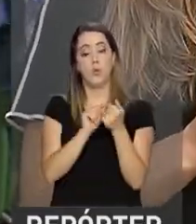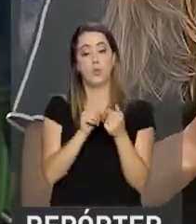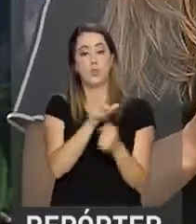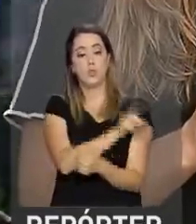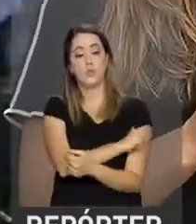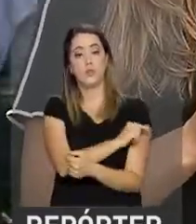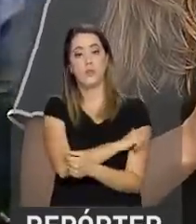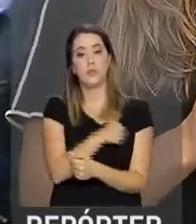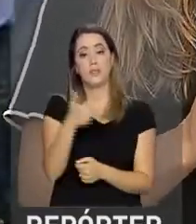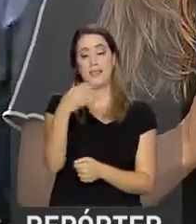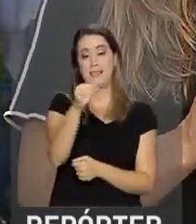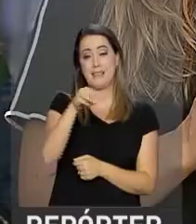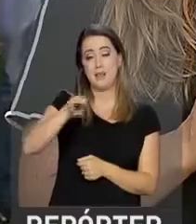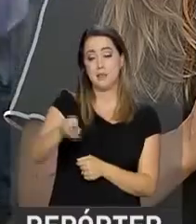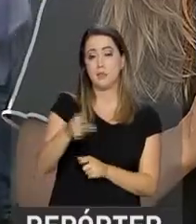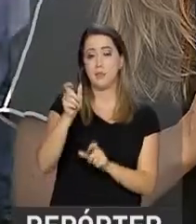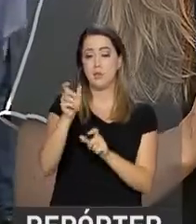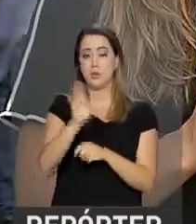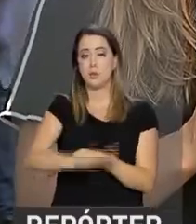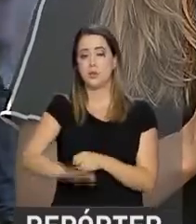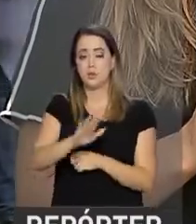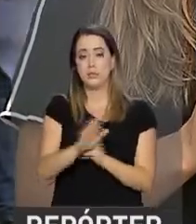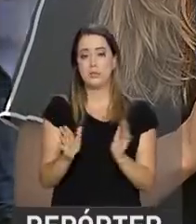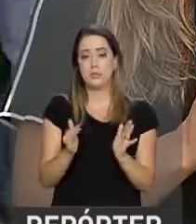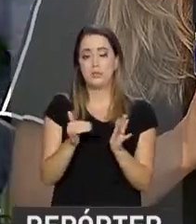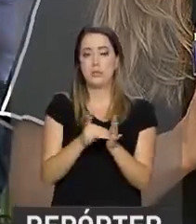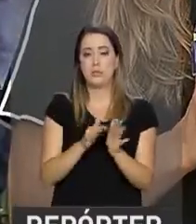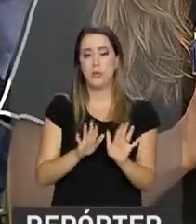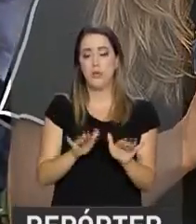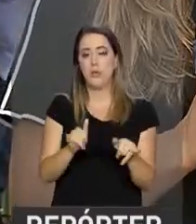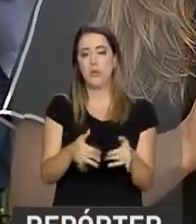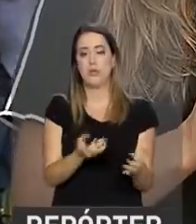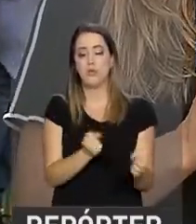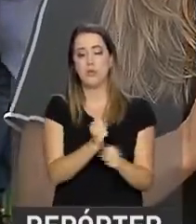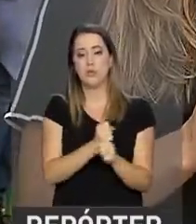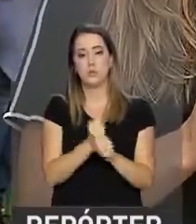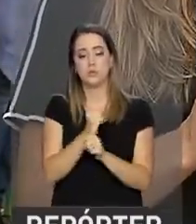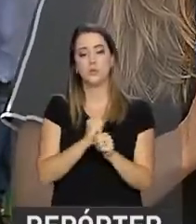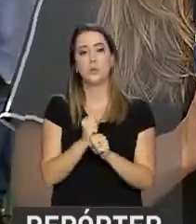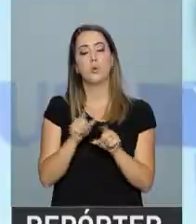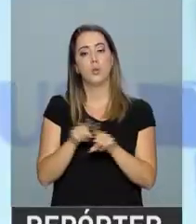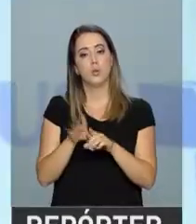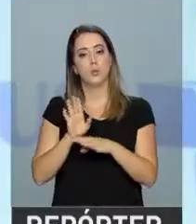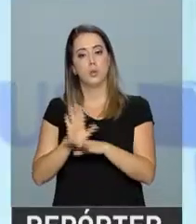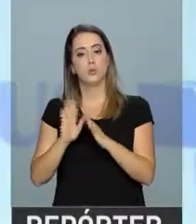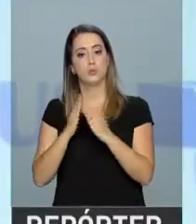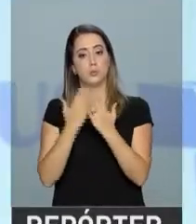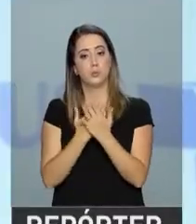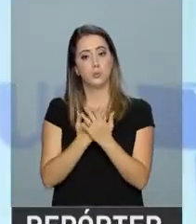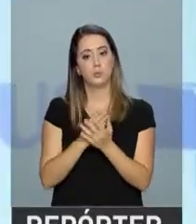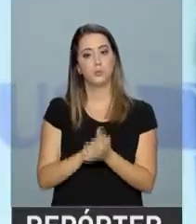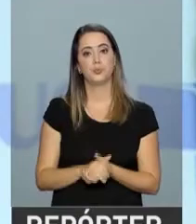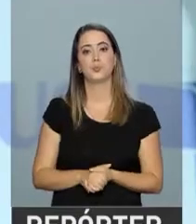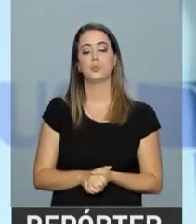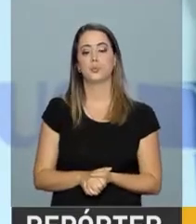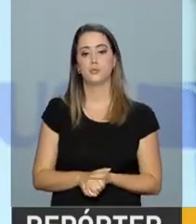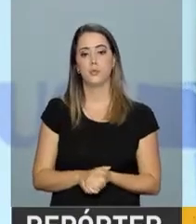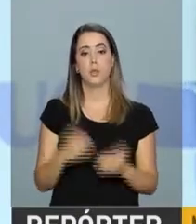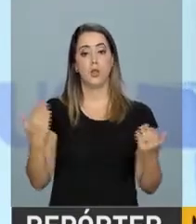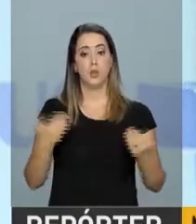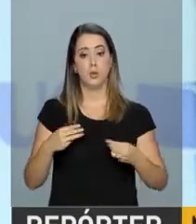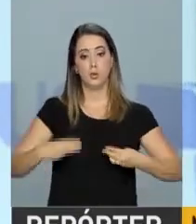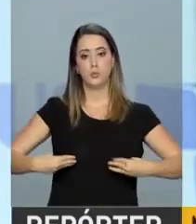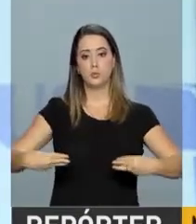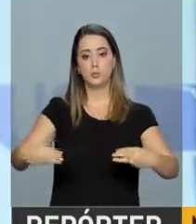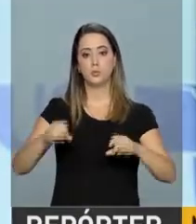isso vai contar com a ajuda das escolas que não poder realizar campanhas de vacinação agora com o posicionamento do mec